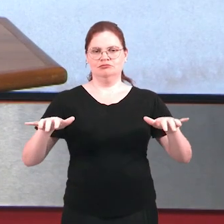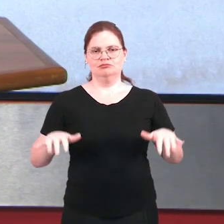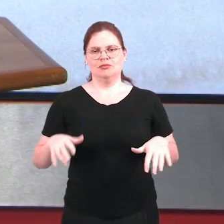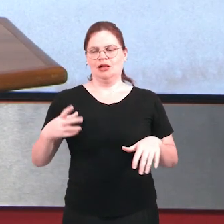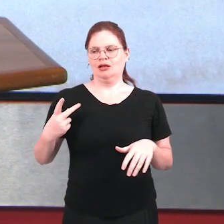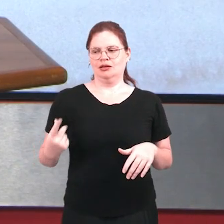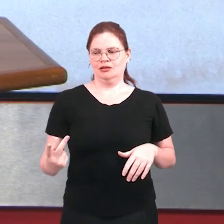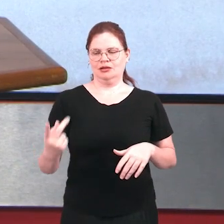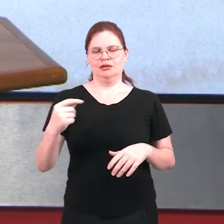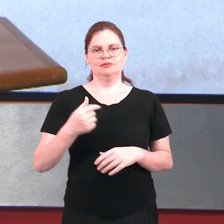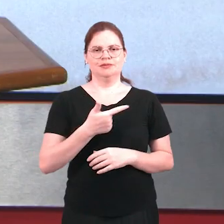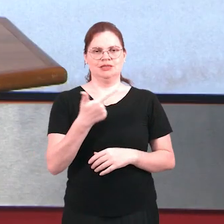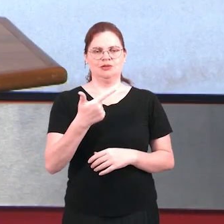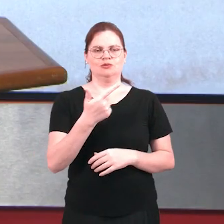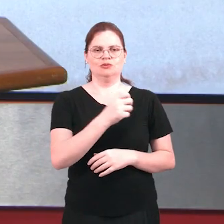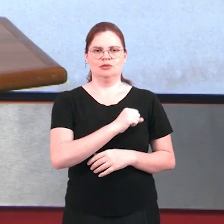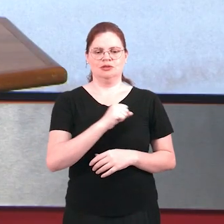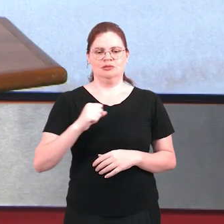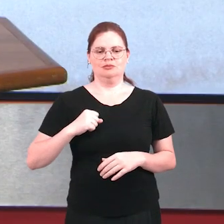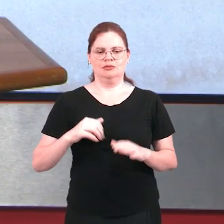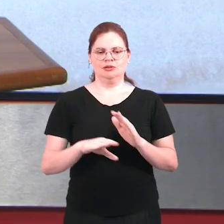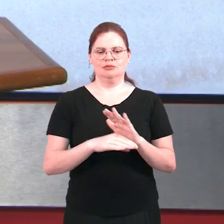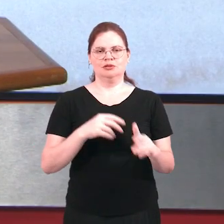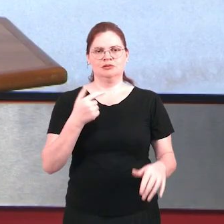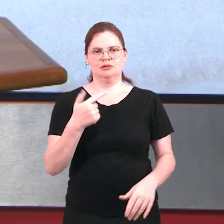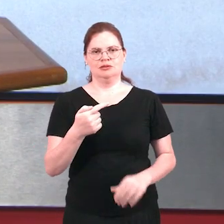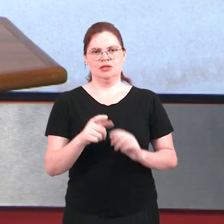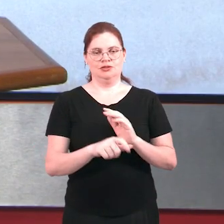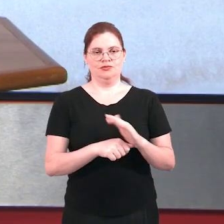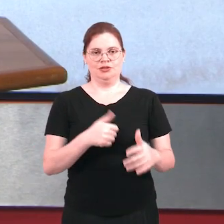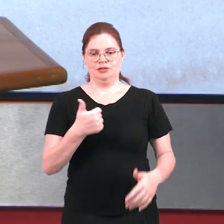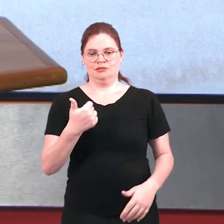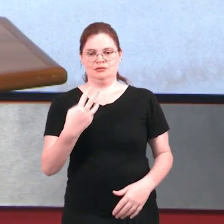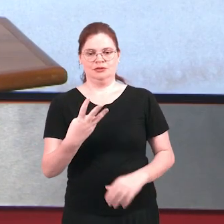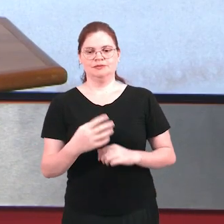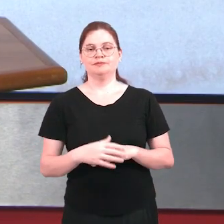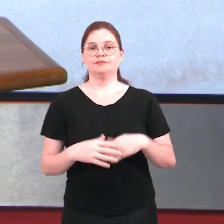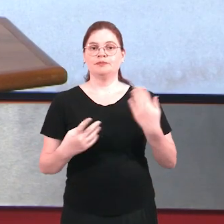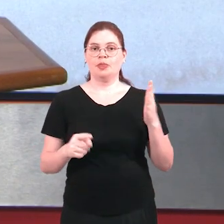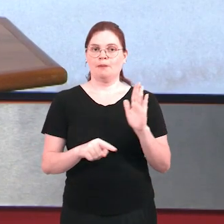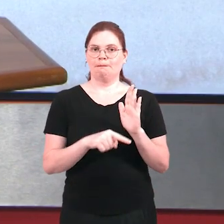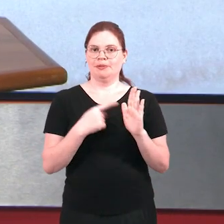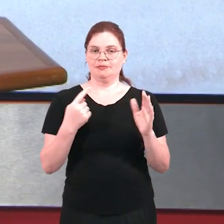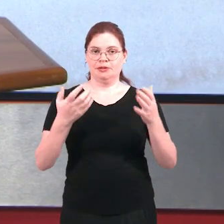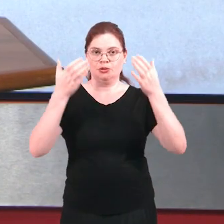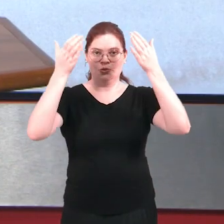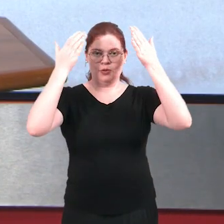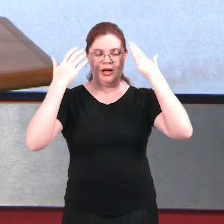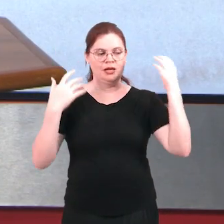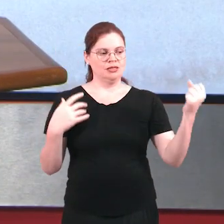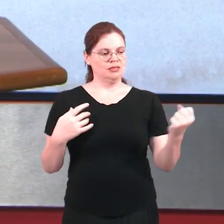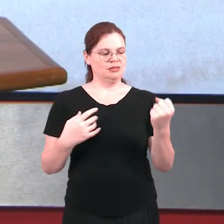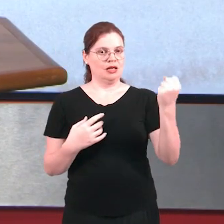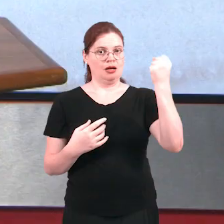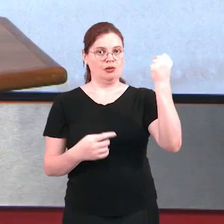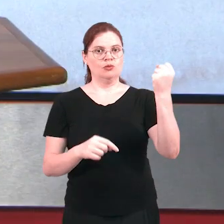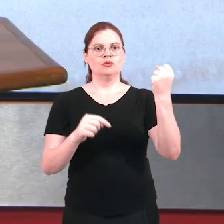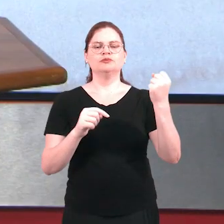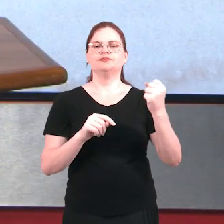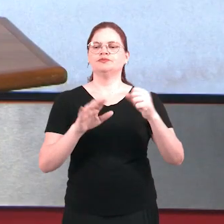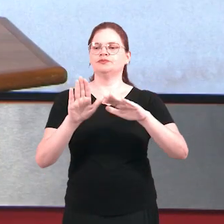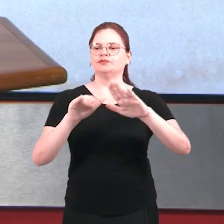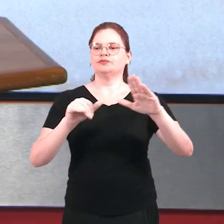2 Samuel 7:13. O primeiro rei de Israel, Saul, uniu as 12